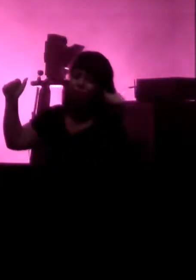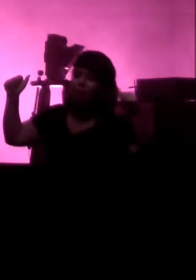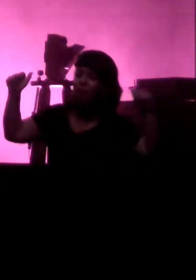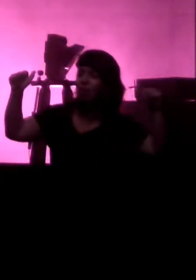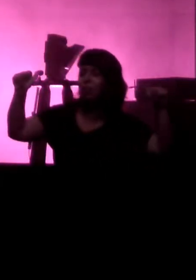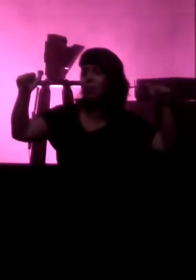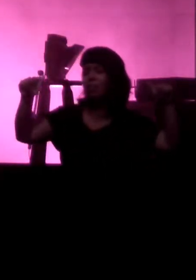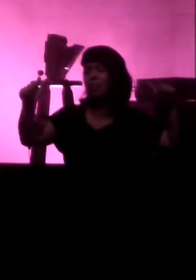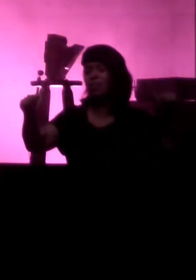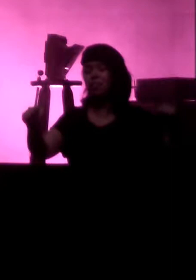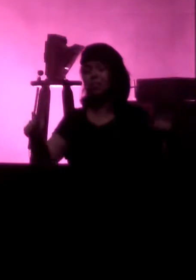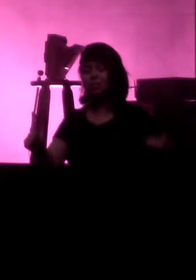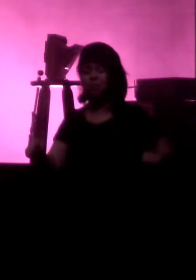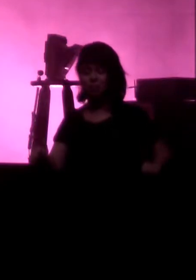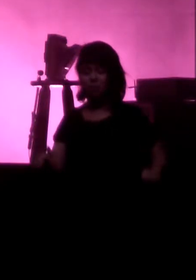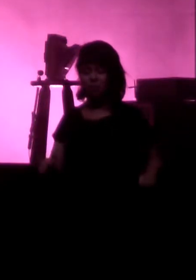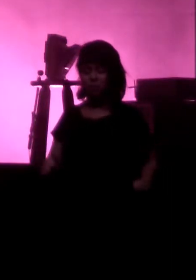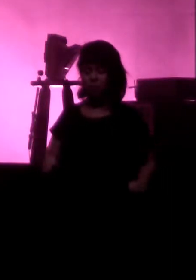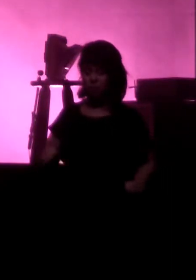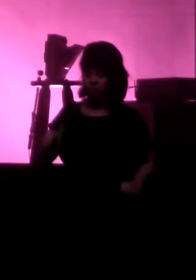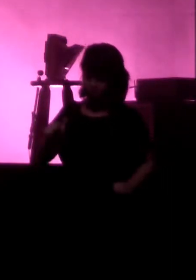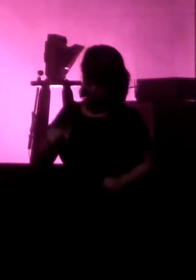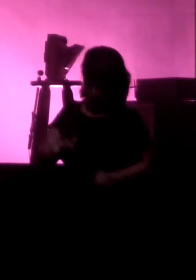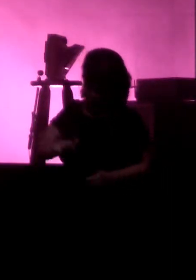saída, mas saí